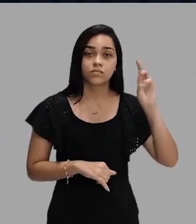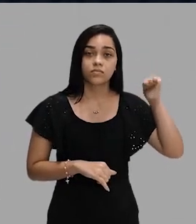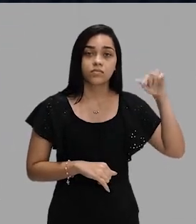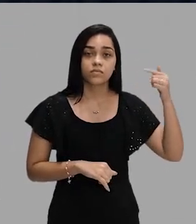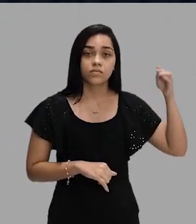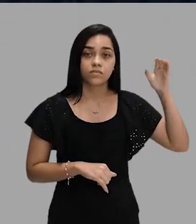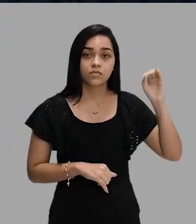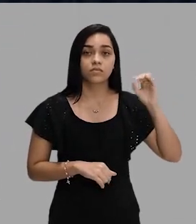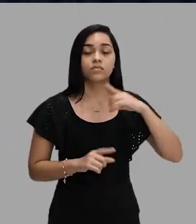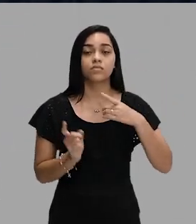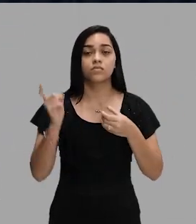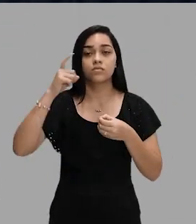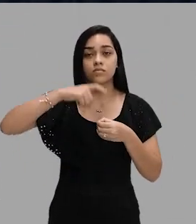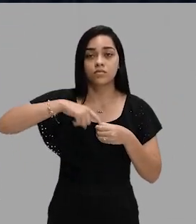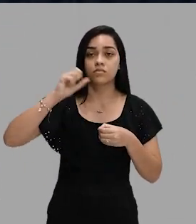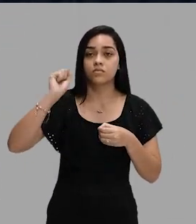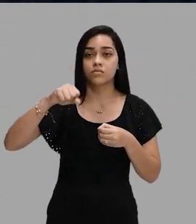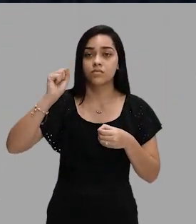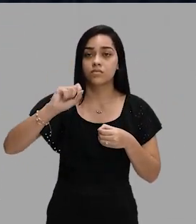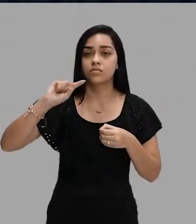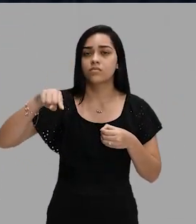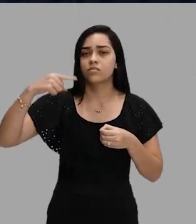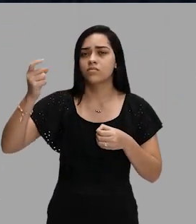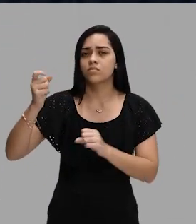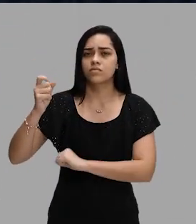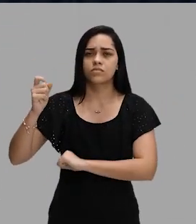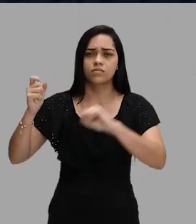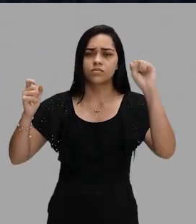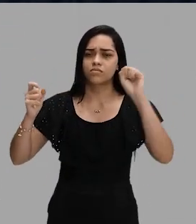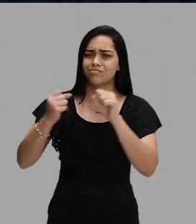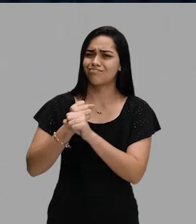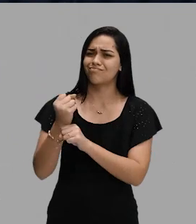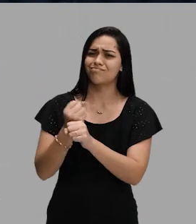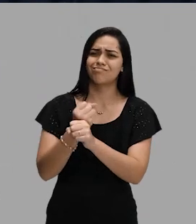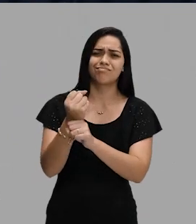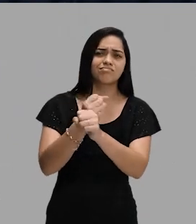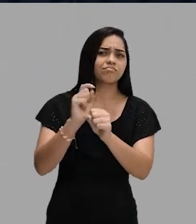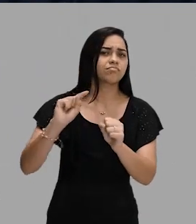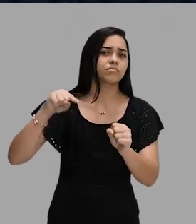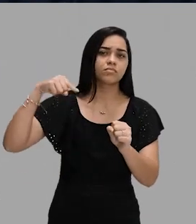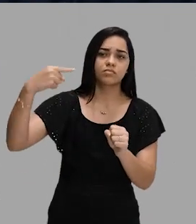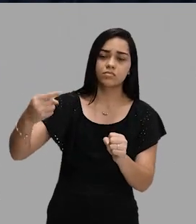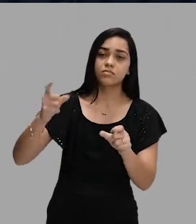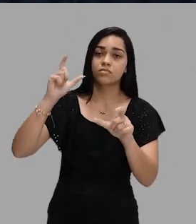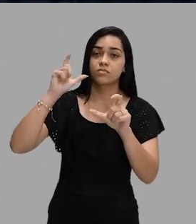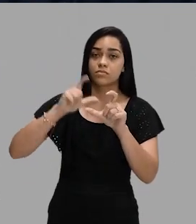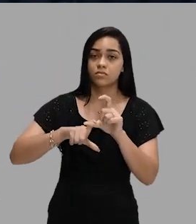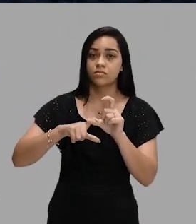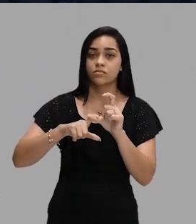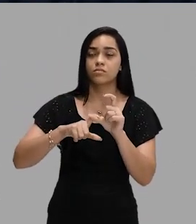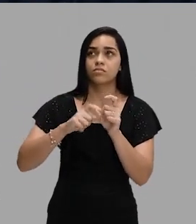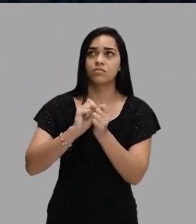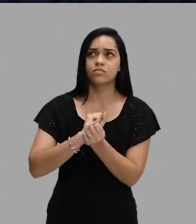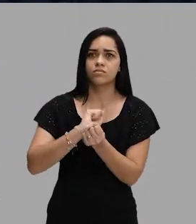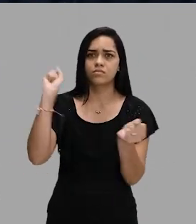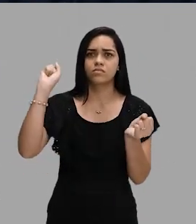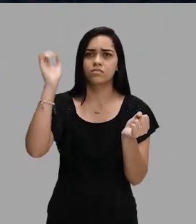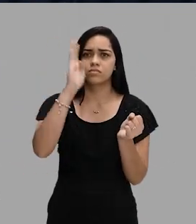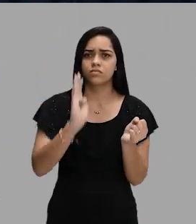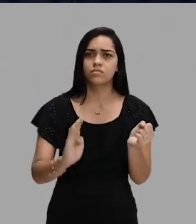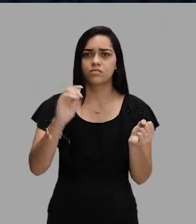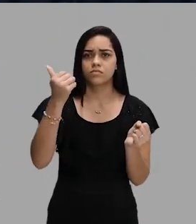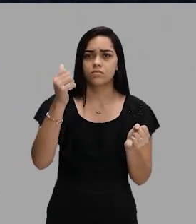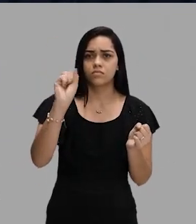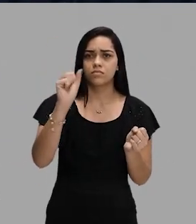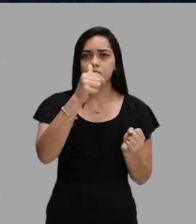faz essa retomada, aqui já é pós-independência, muitos anos depois, a independência do Brasil foi proclamada em 1822, a